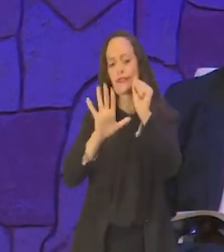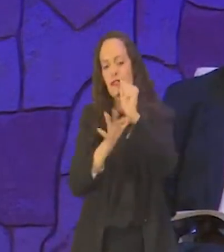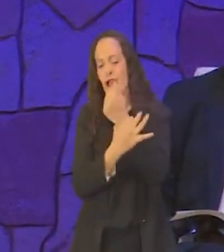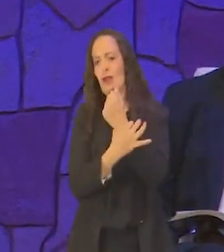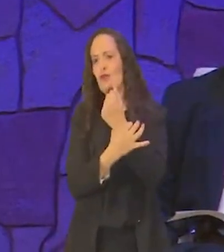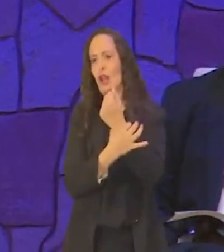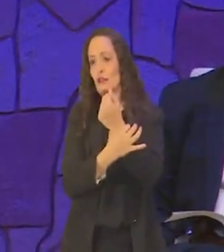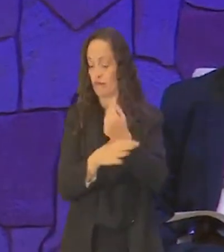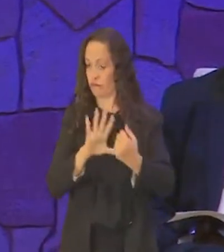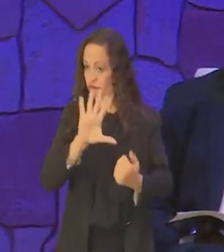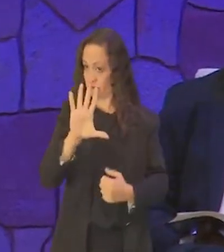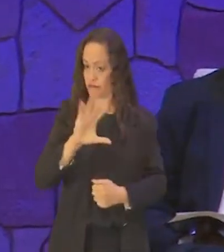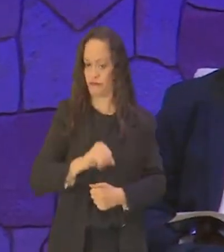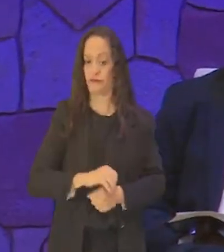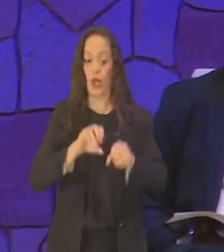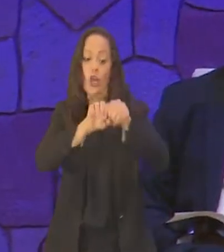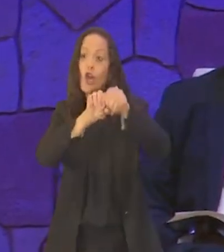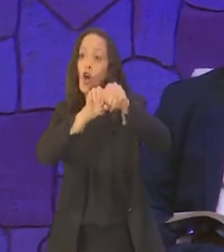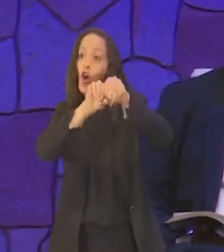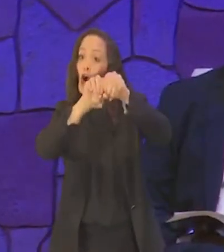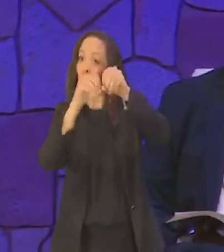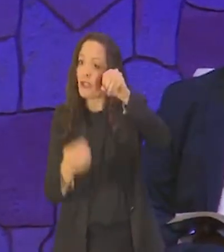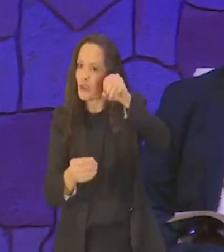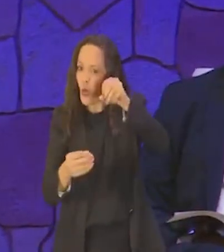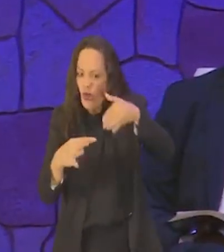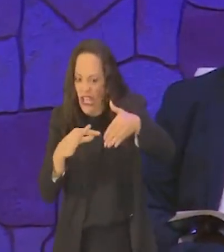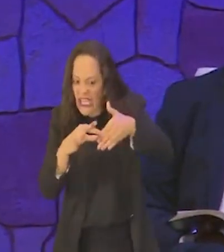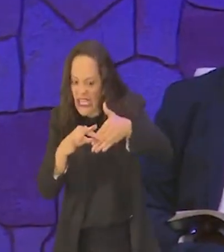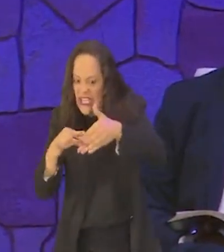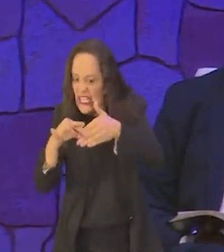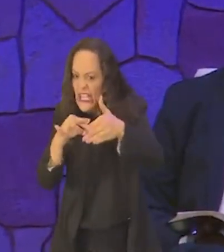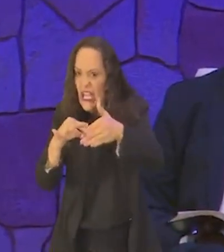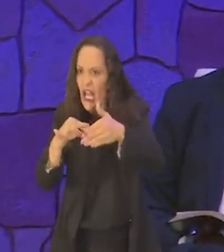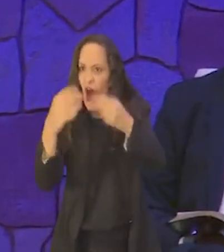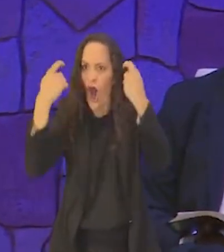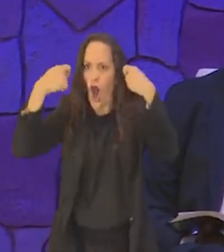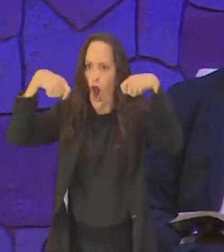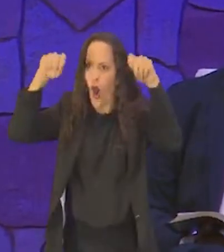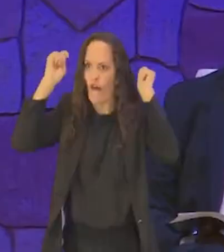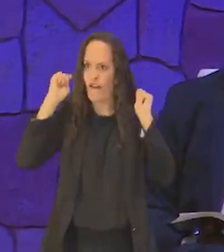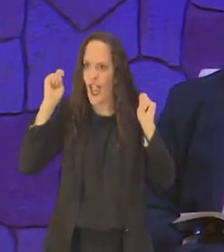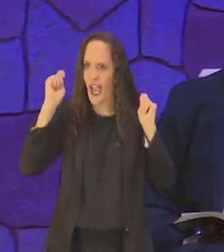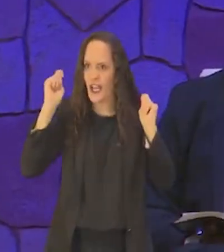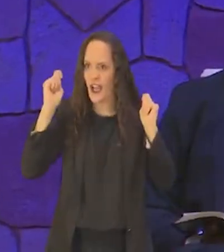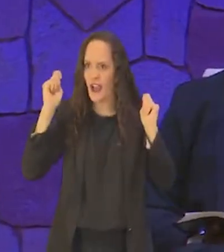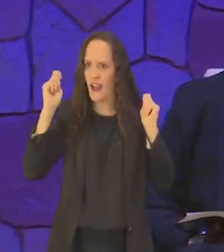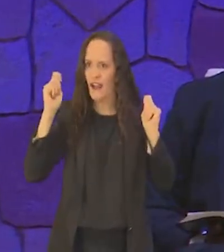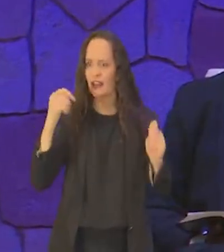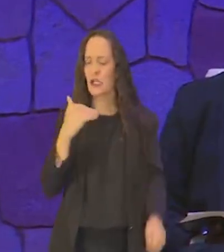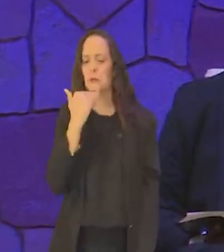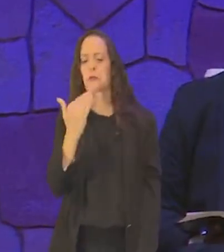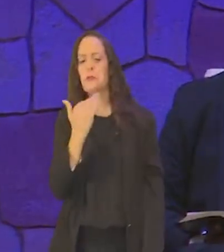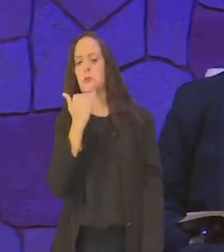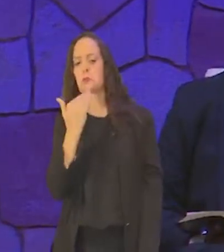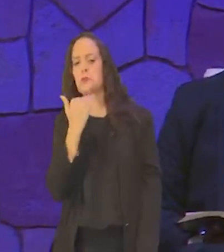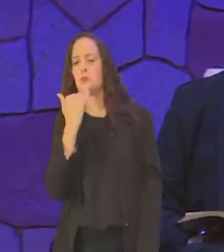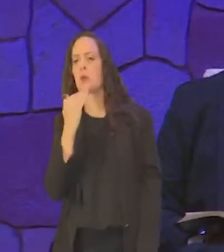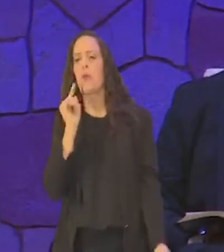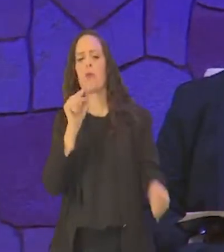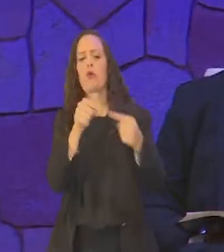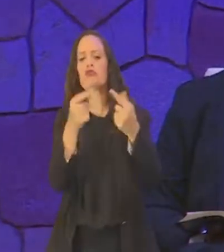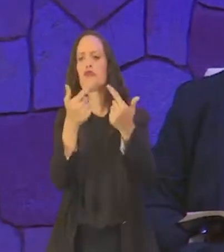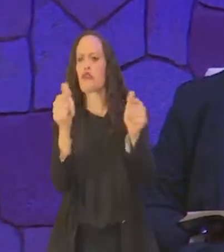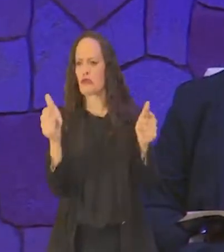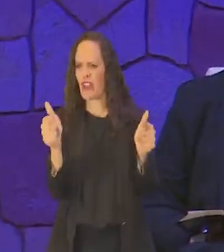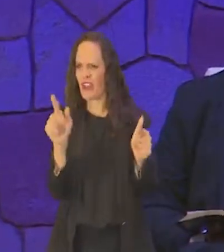que um pastor, ele não guia uma ovelha por um acaso. Um